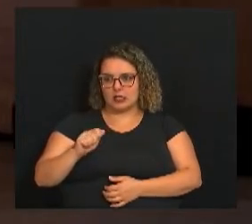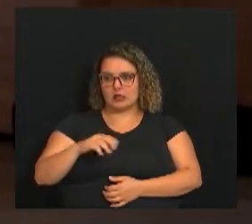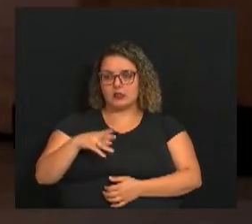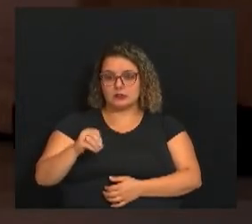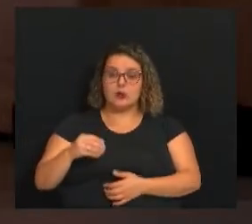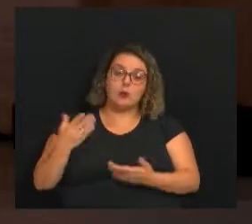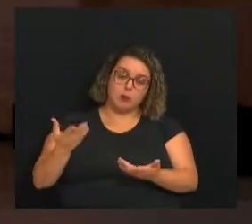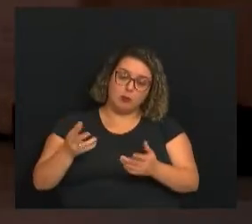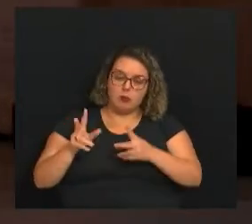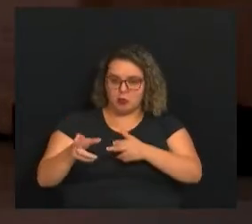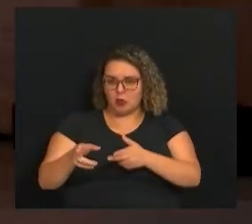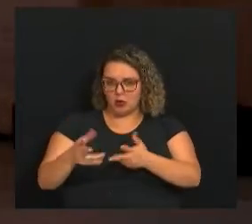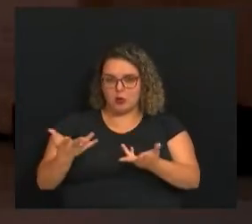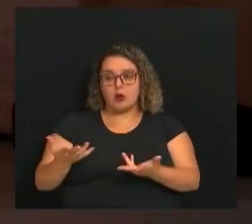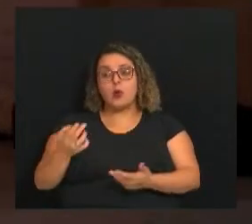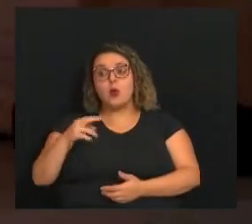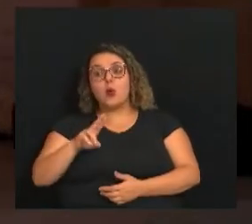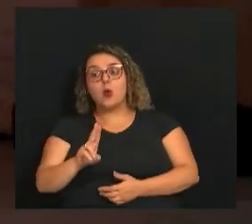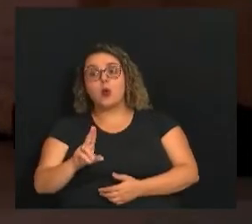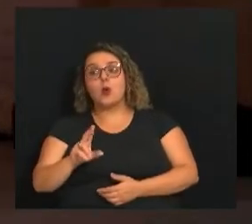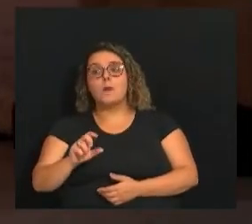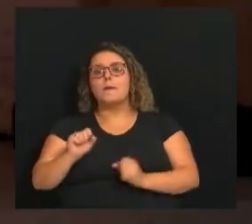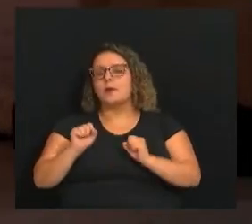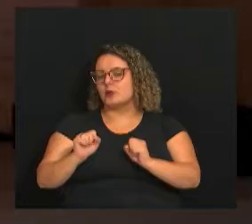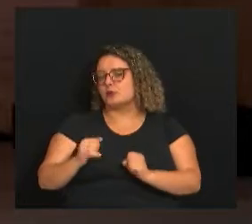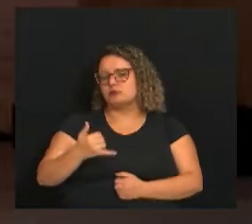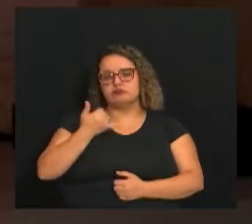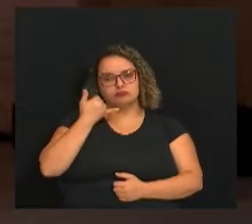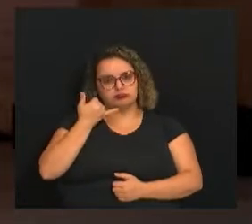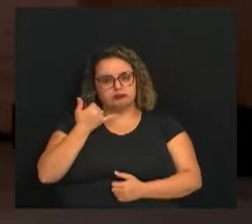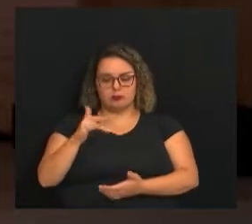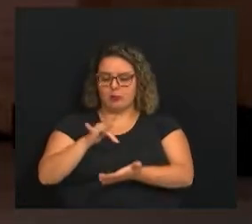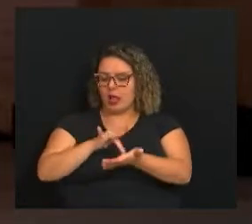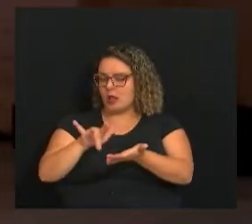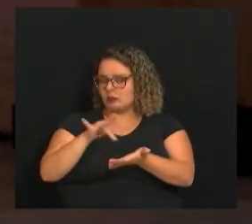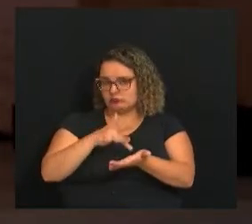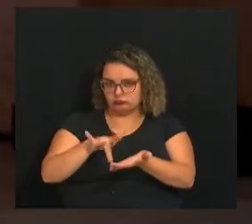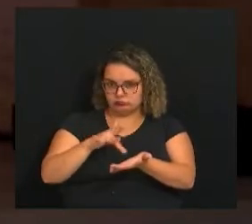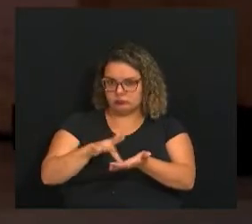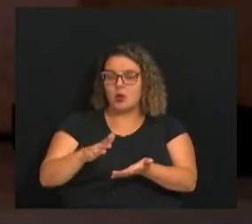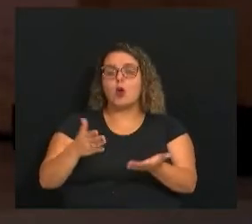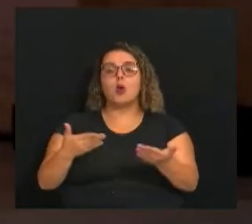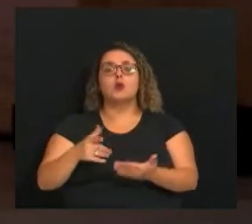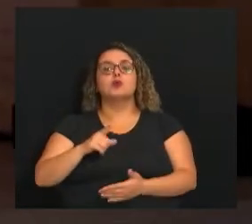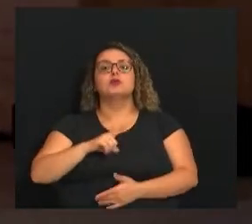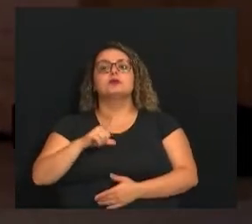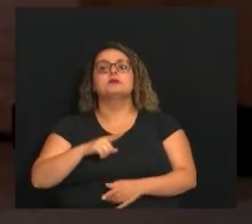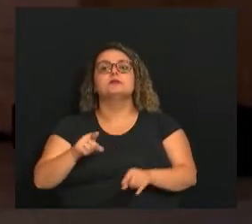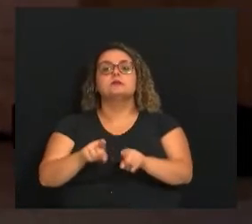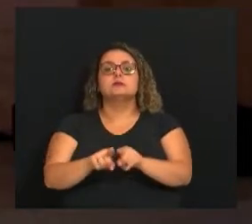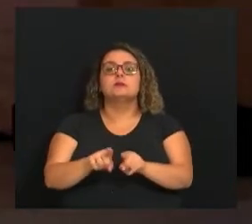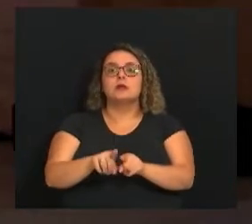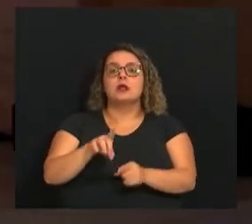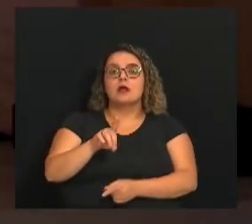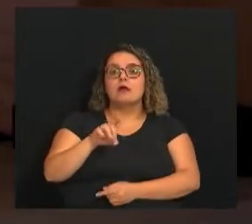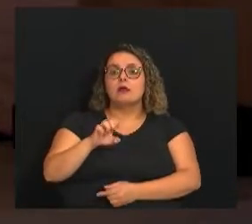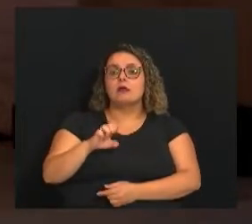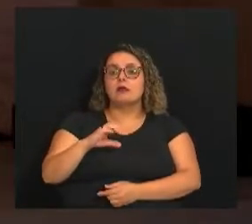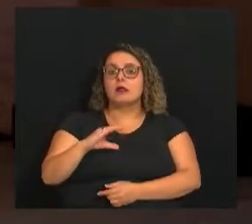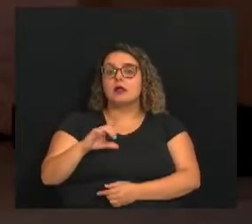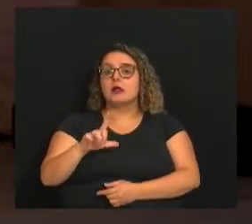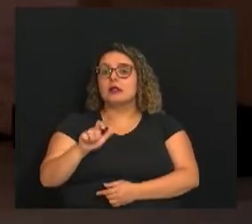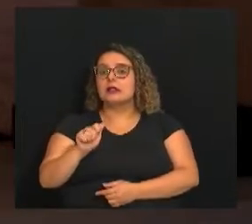forma, ou ele pode fazer pelo celular, pelo tablet. Hoje tem também a figura de uma declaração